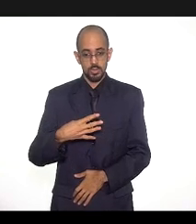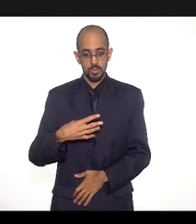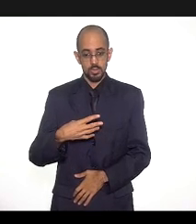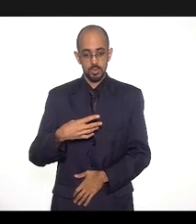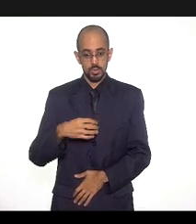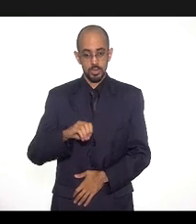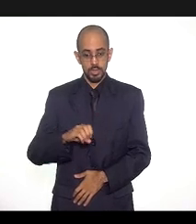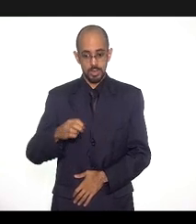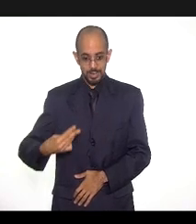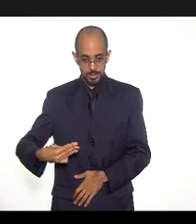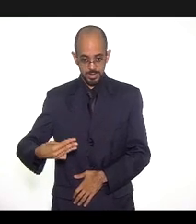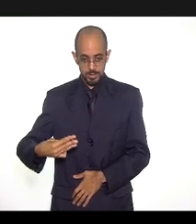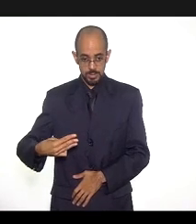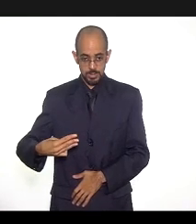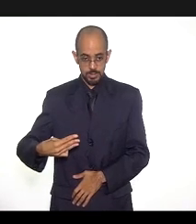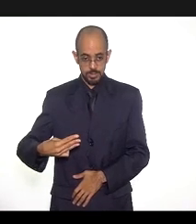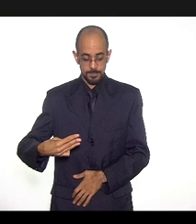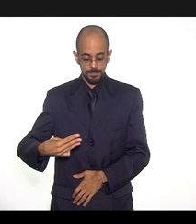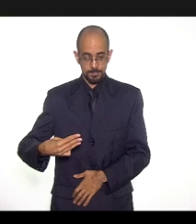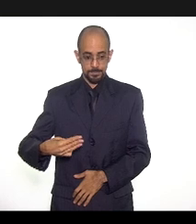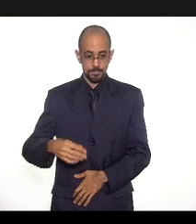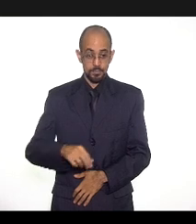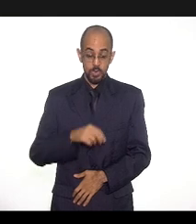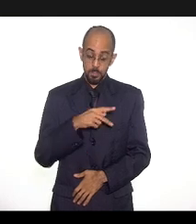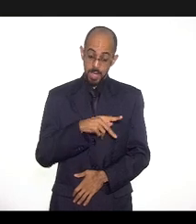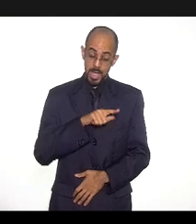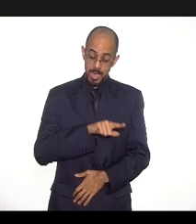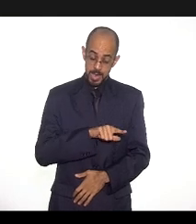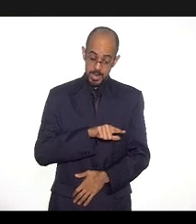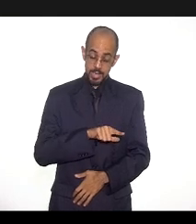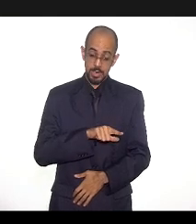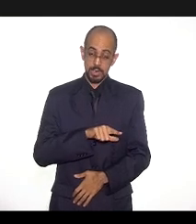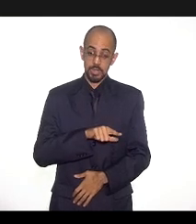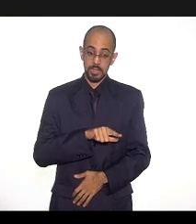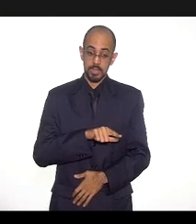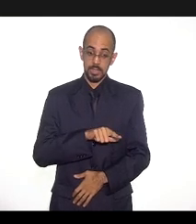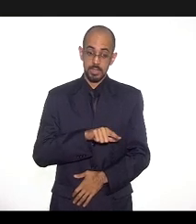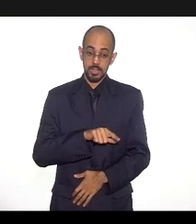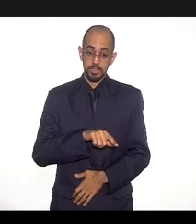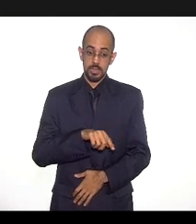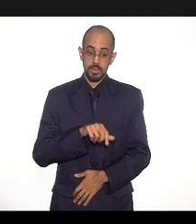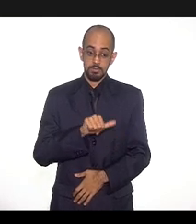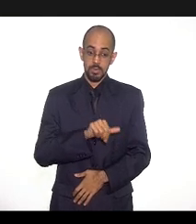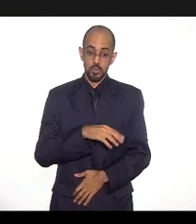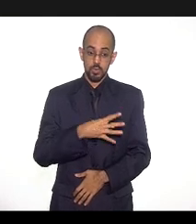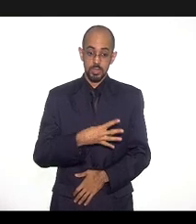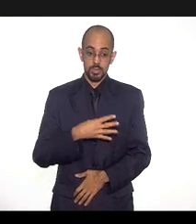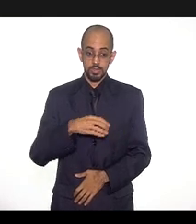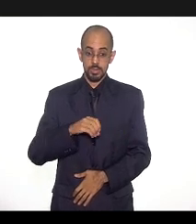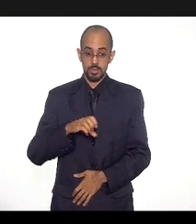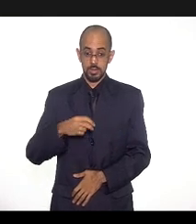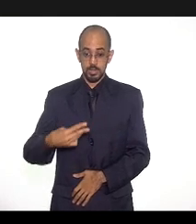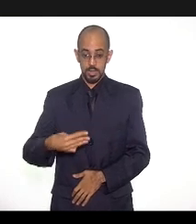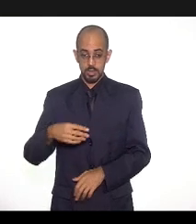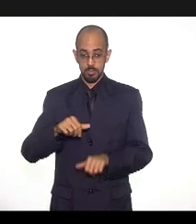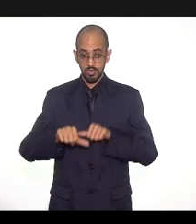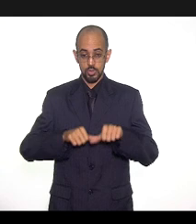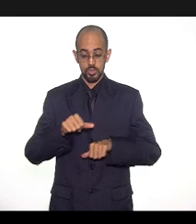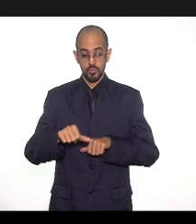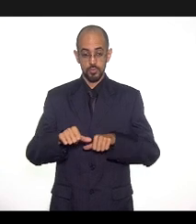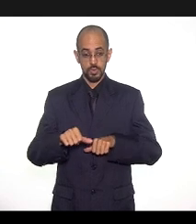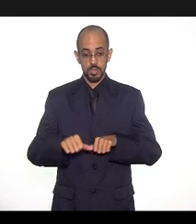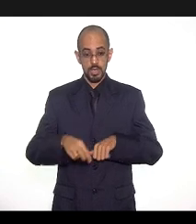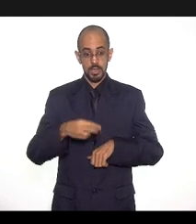1403. O PL 1403 modifica a 3266. O que nós